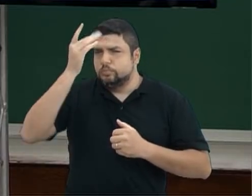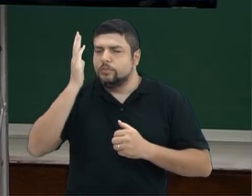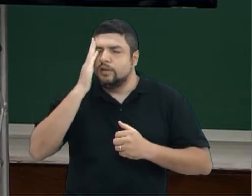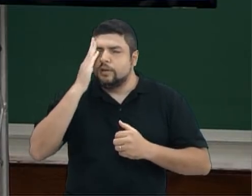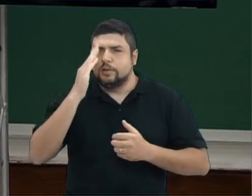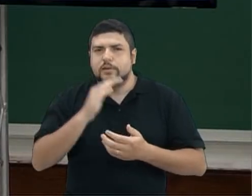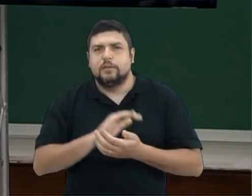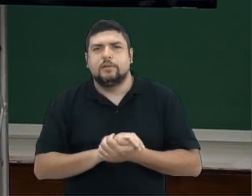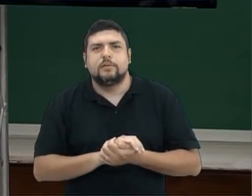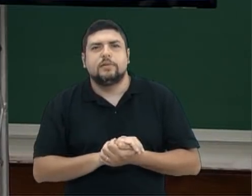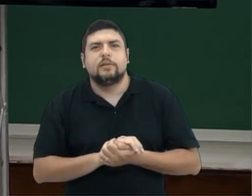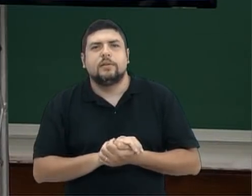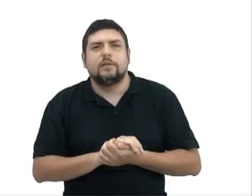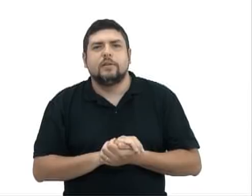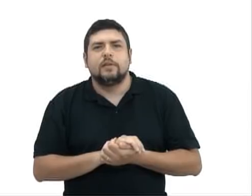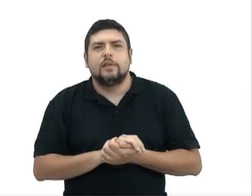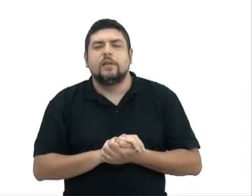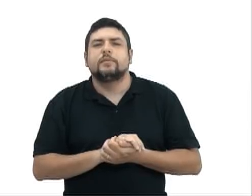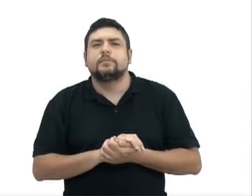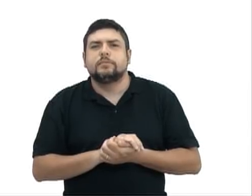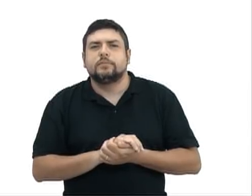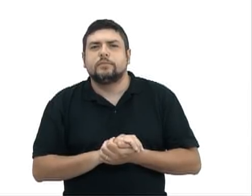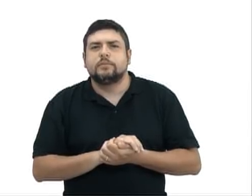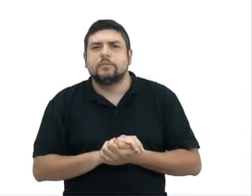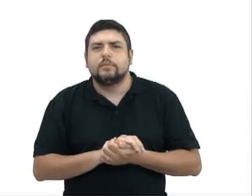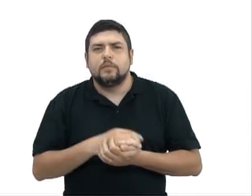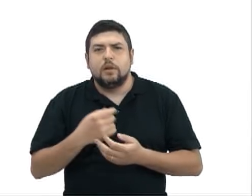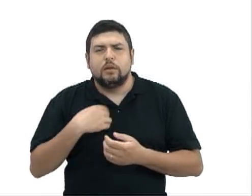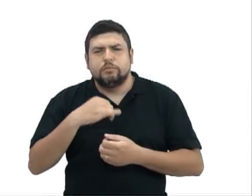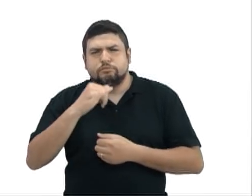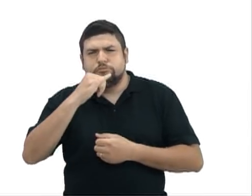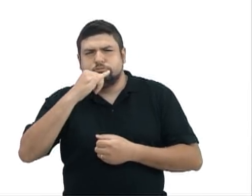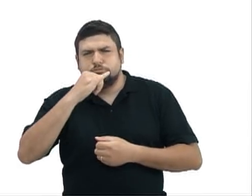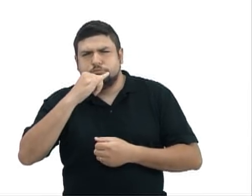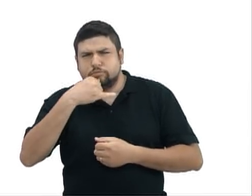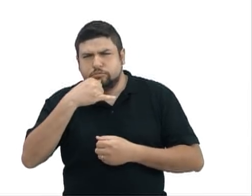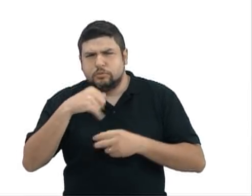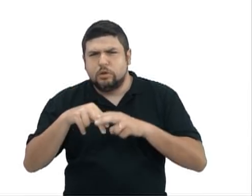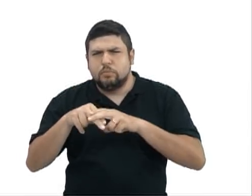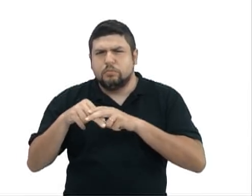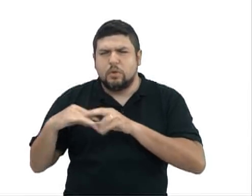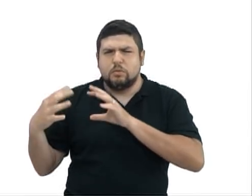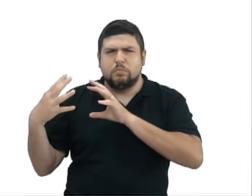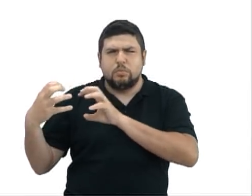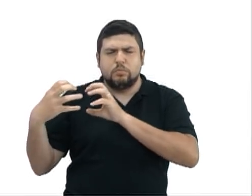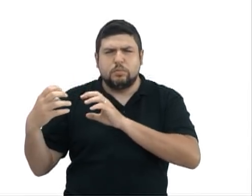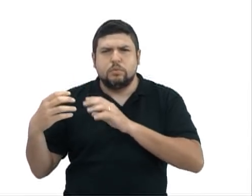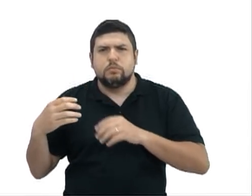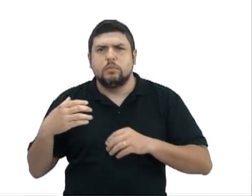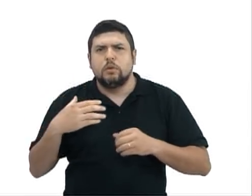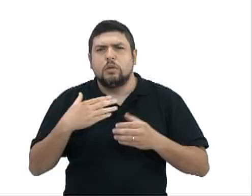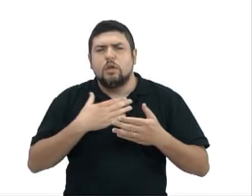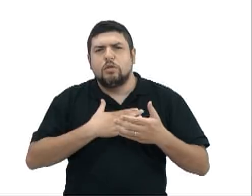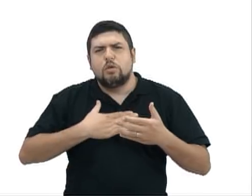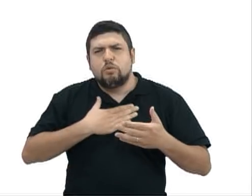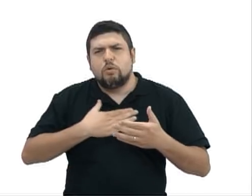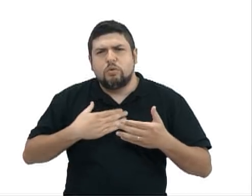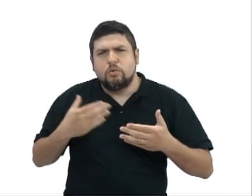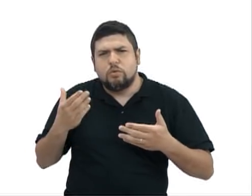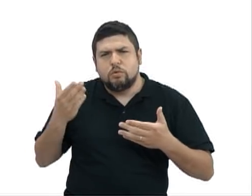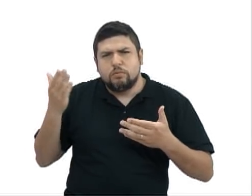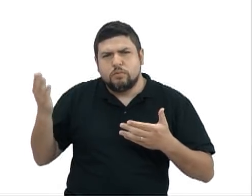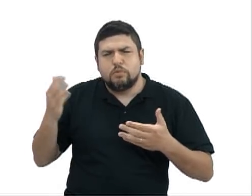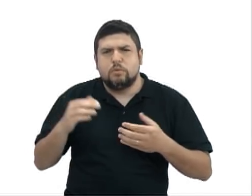Então, observe ali, vamos ler o trecho? Fiquei muito chateado com nossa briga, gosto muito de você. Ontem